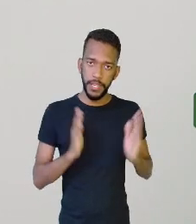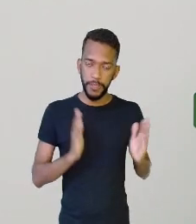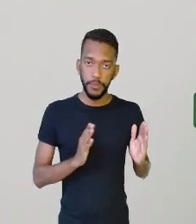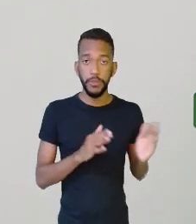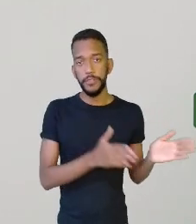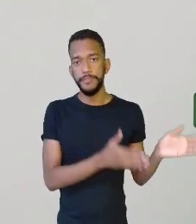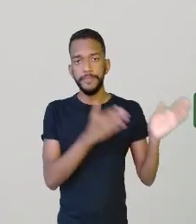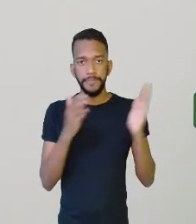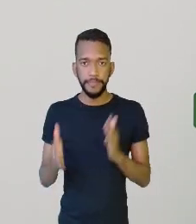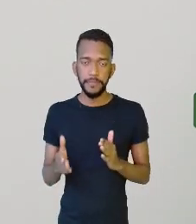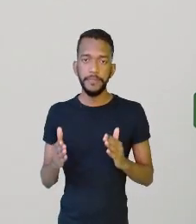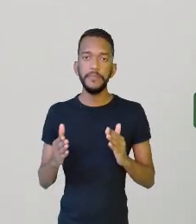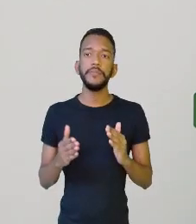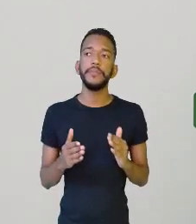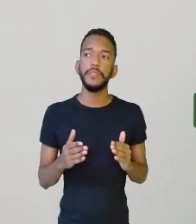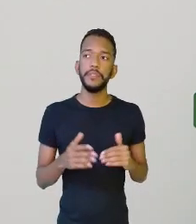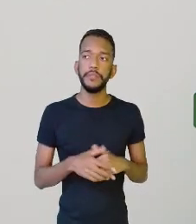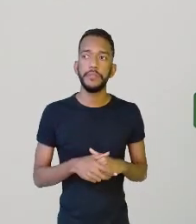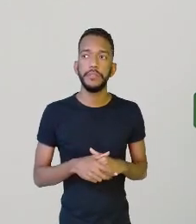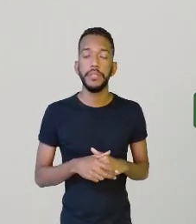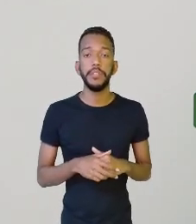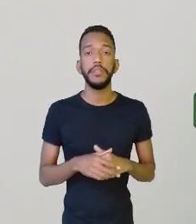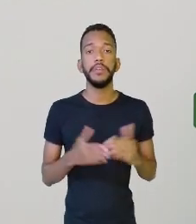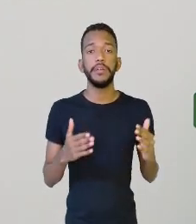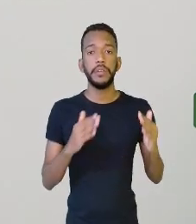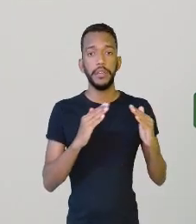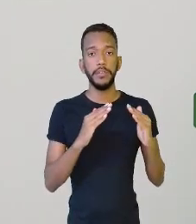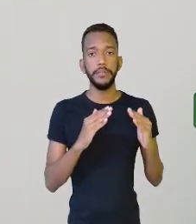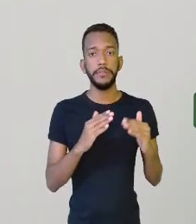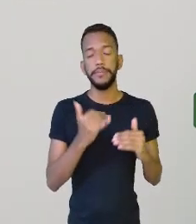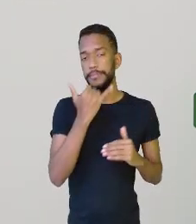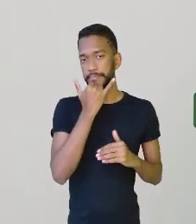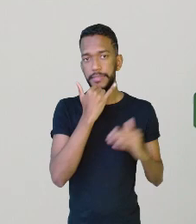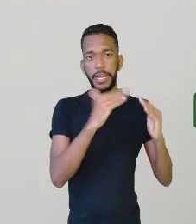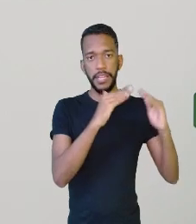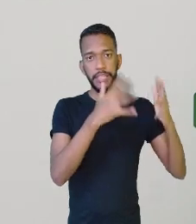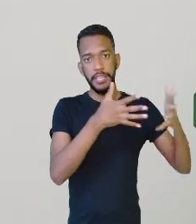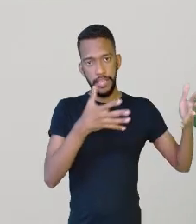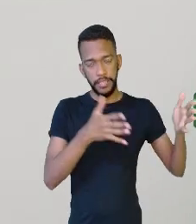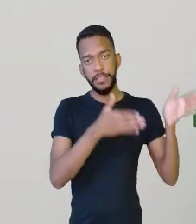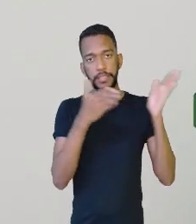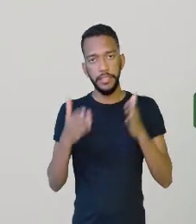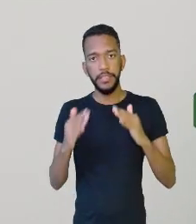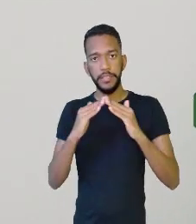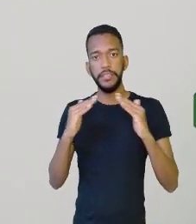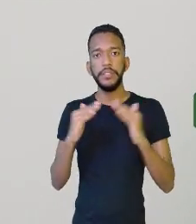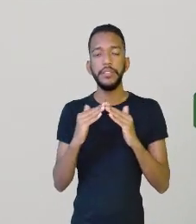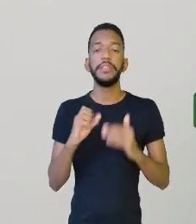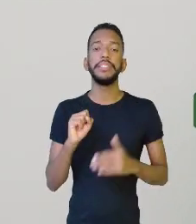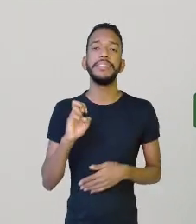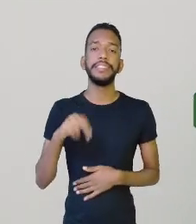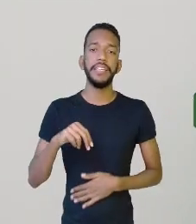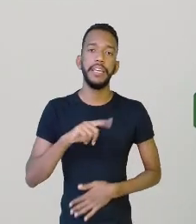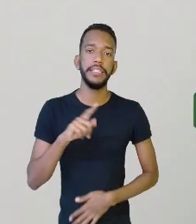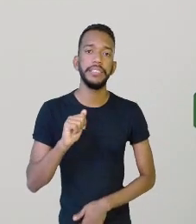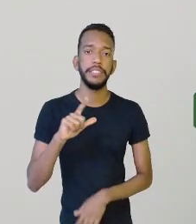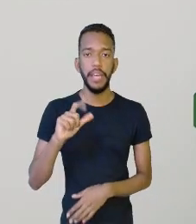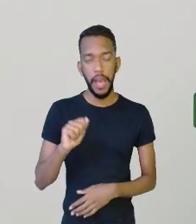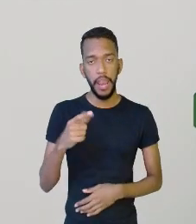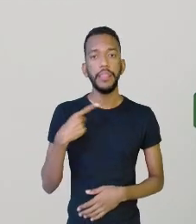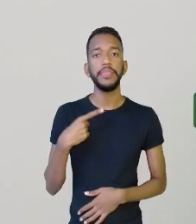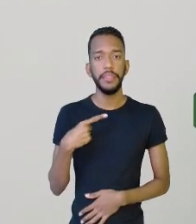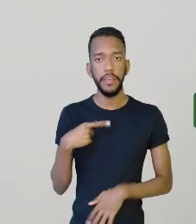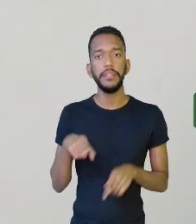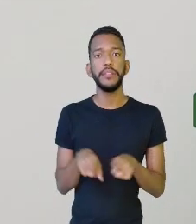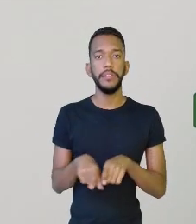época, nós tínhamos a Casa Grande, que no caso nós tínhamos a Casa Grande e nós tínhamos a senzala. E a senzala é onde